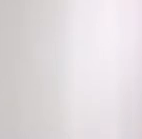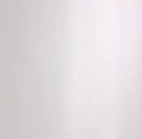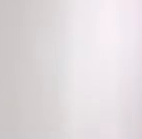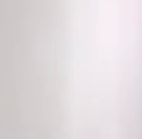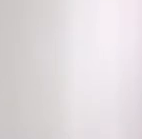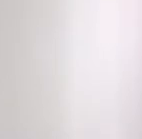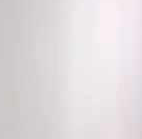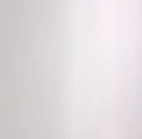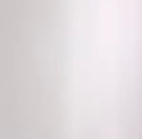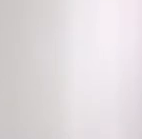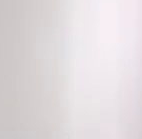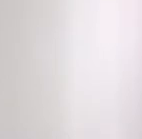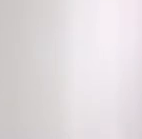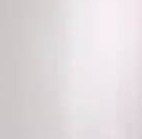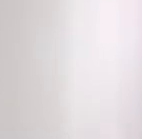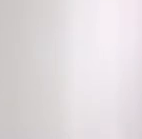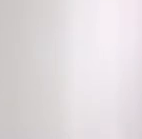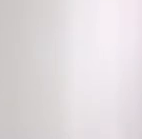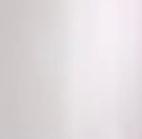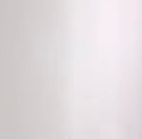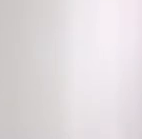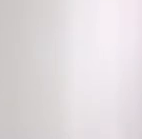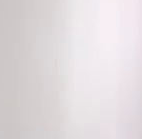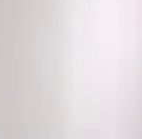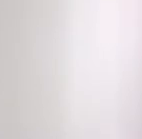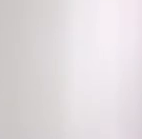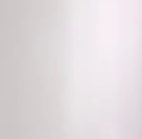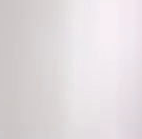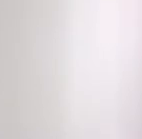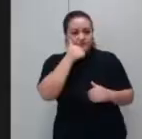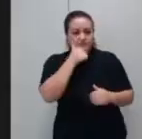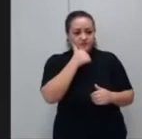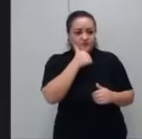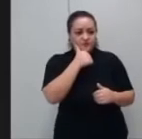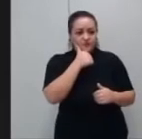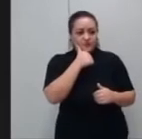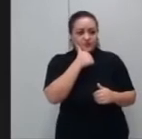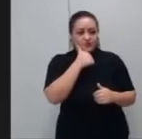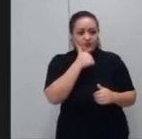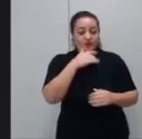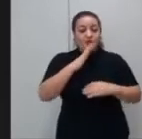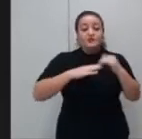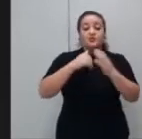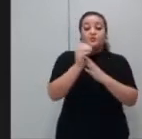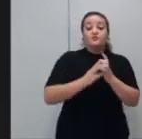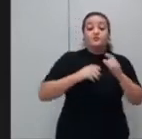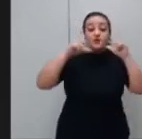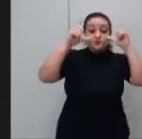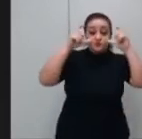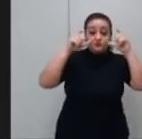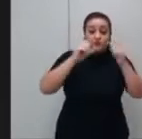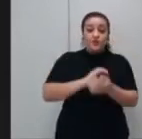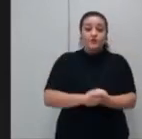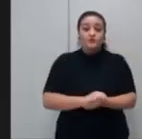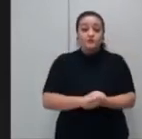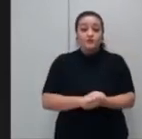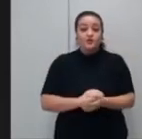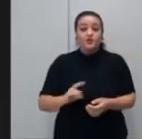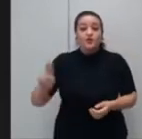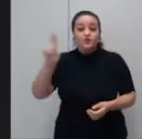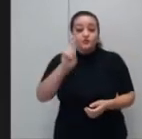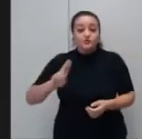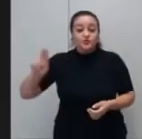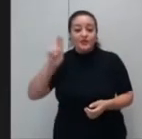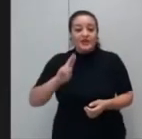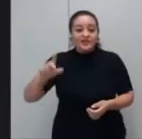telefônicos. A defesa alegou também que as fotos foram cedidas pelo município. Ao analisar o caso, a relatora, a ministra Nancy Andrighi, explicou que,